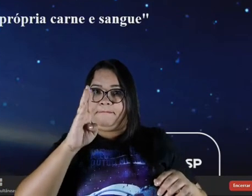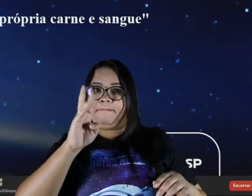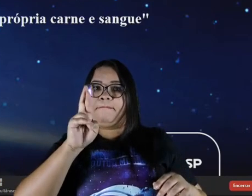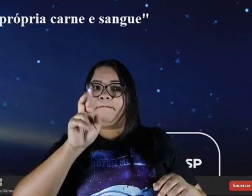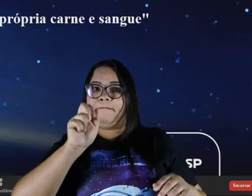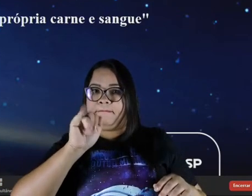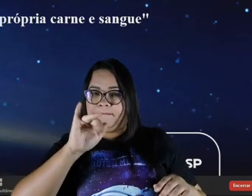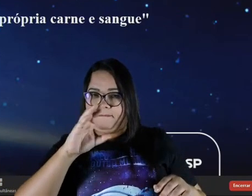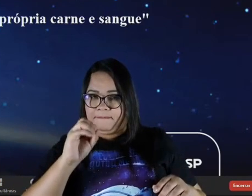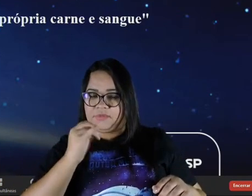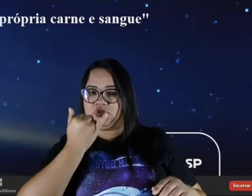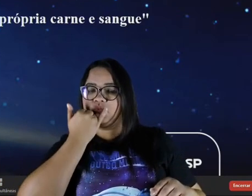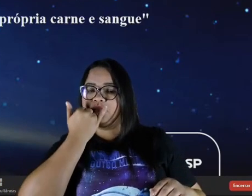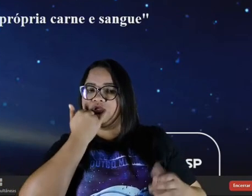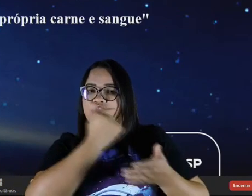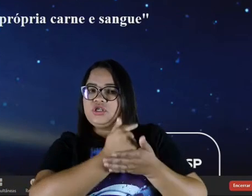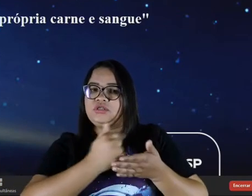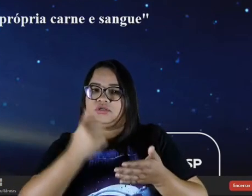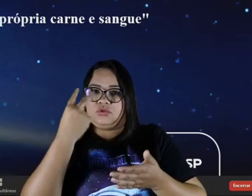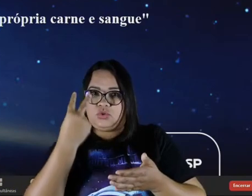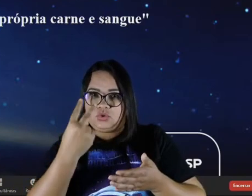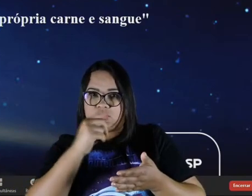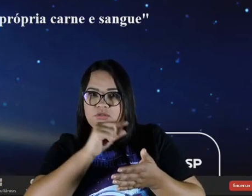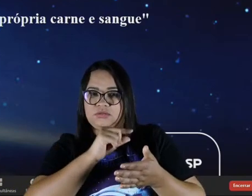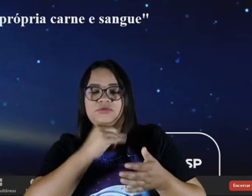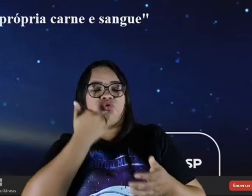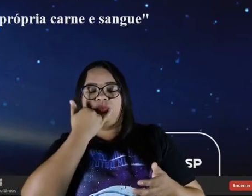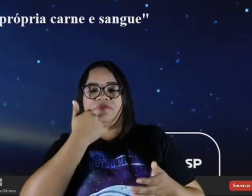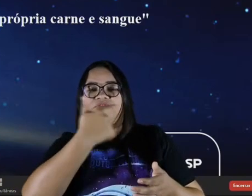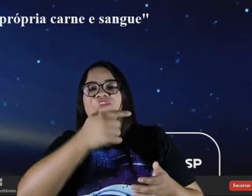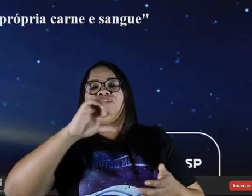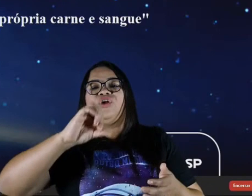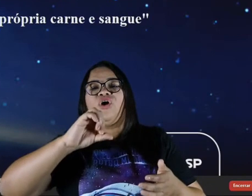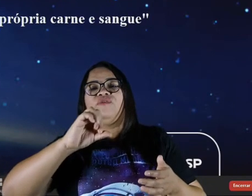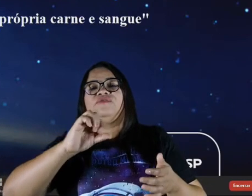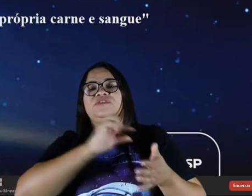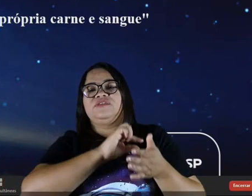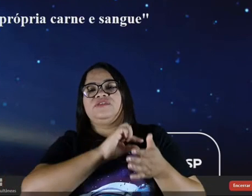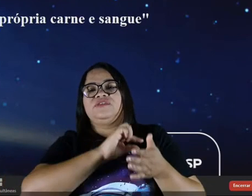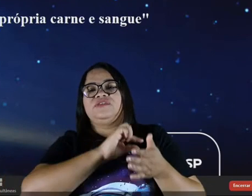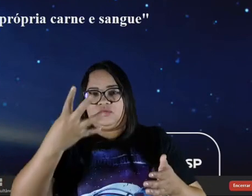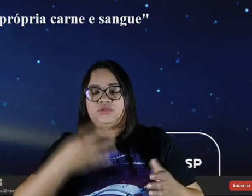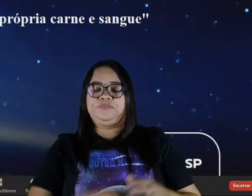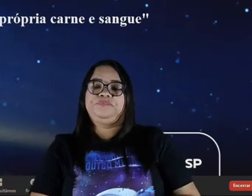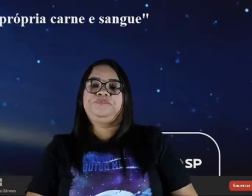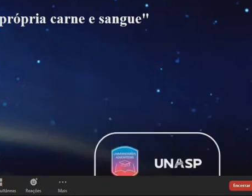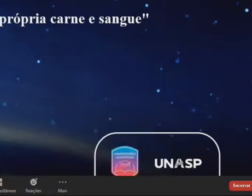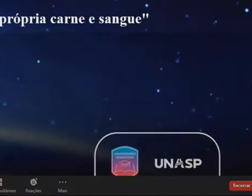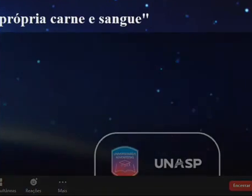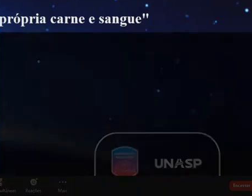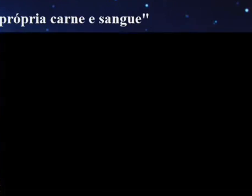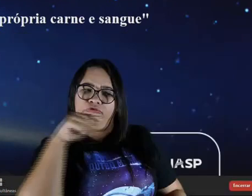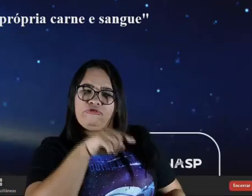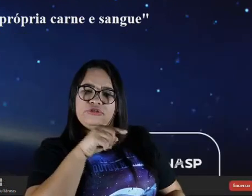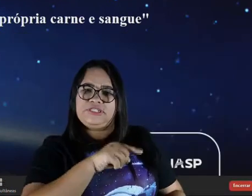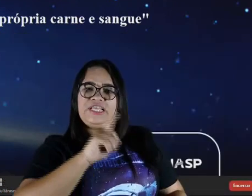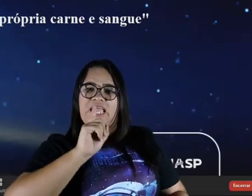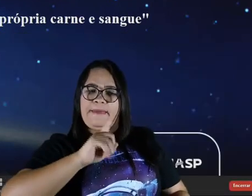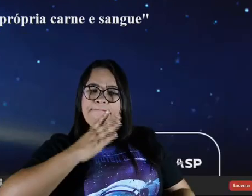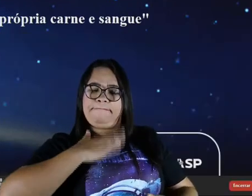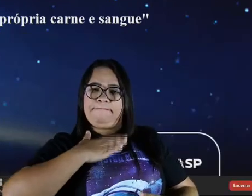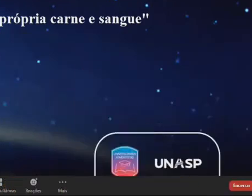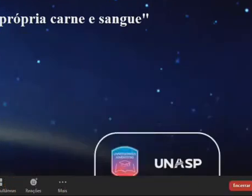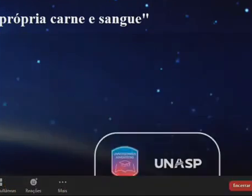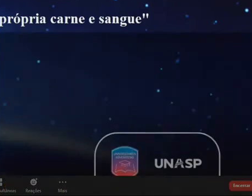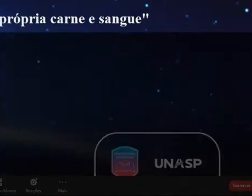perdão, é Gênesis 2, 14. Não, é 29, 14 mesmo, é Labão falando. Você é osso, é meu